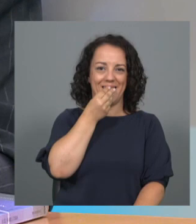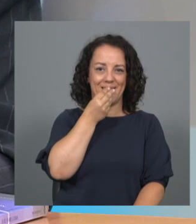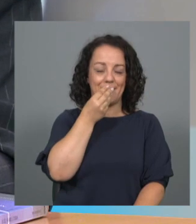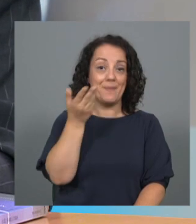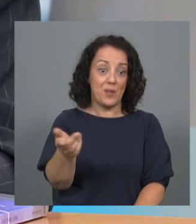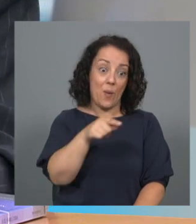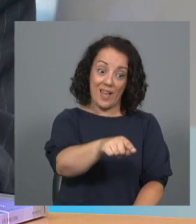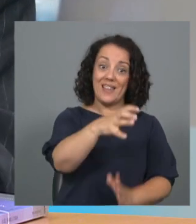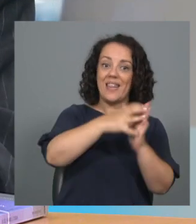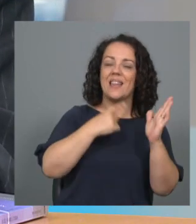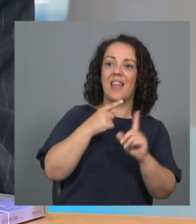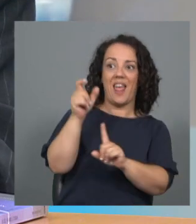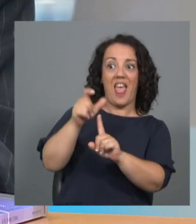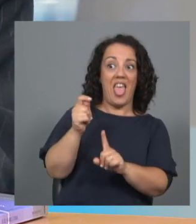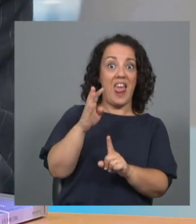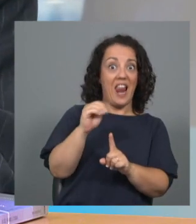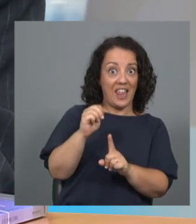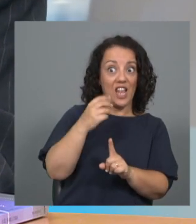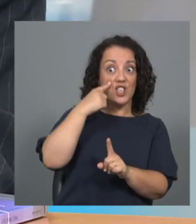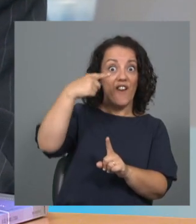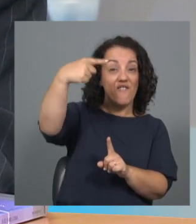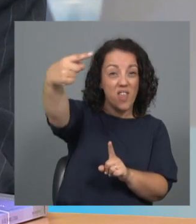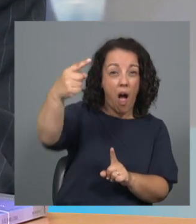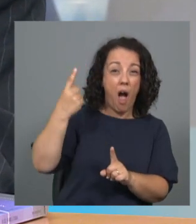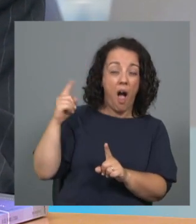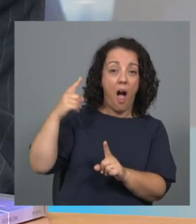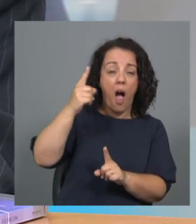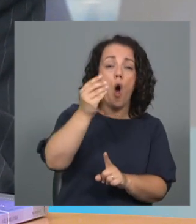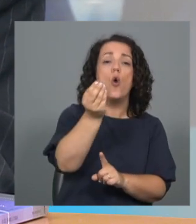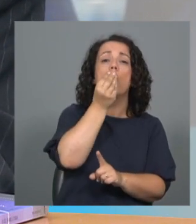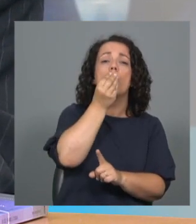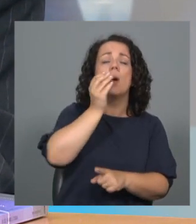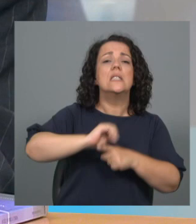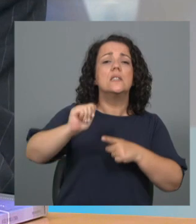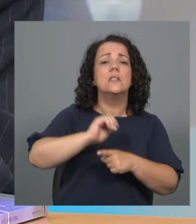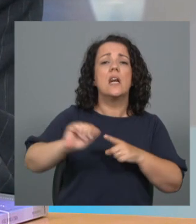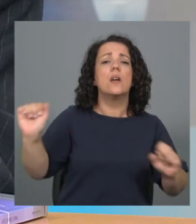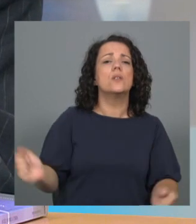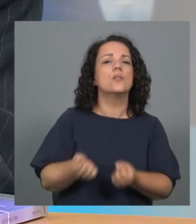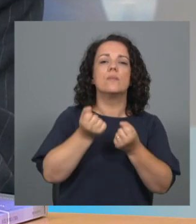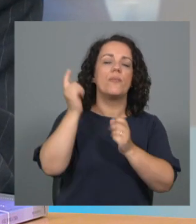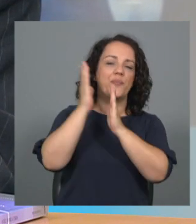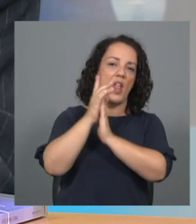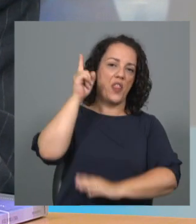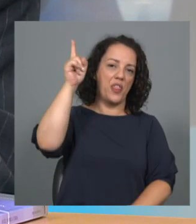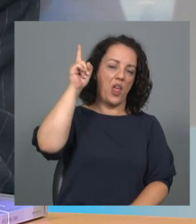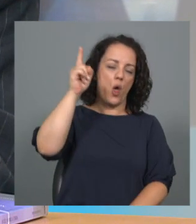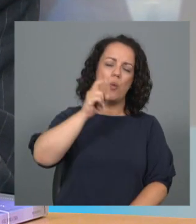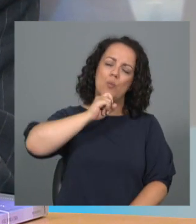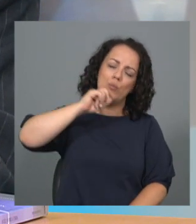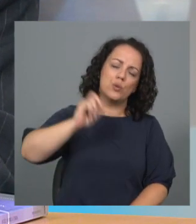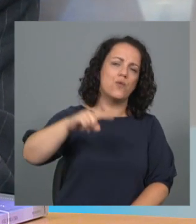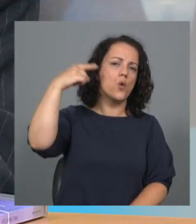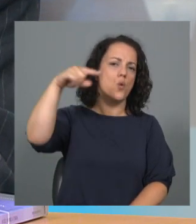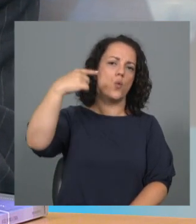a viagem que Elias faz só pode ter sido alimentada por Deus. Só pode ter sido um dom de Deus, de uma energia que o